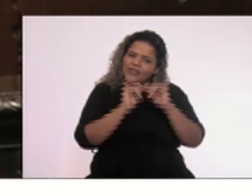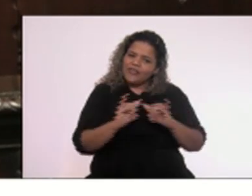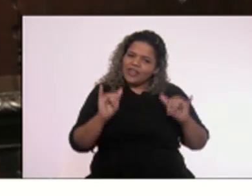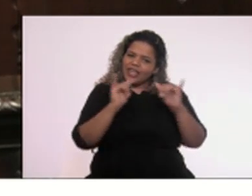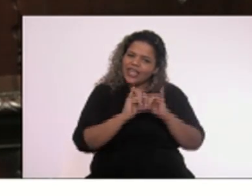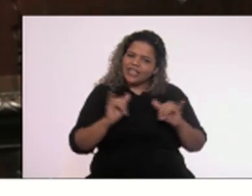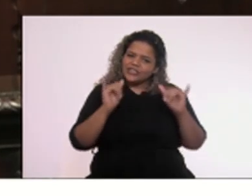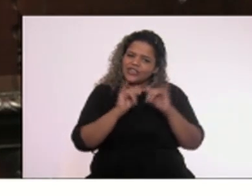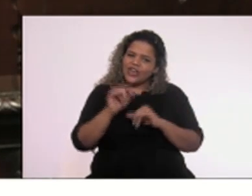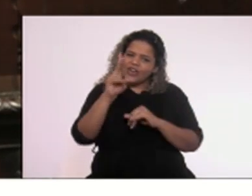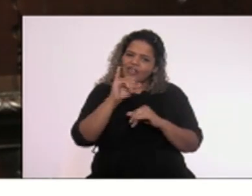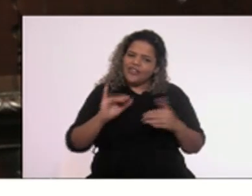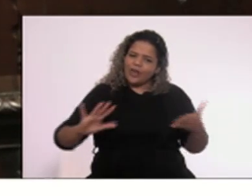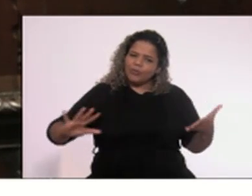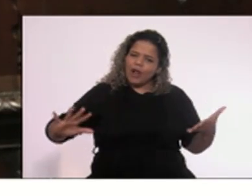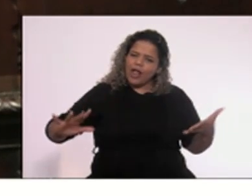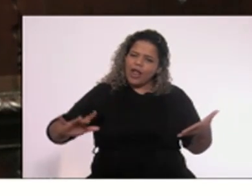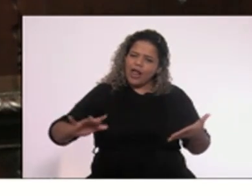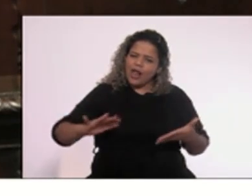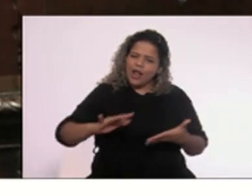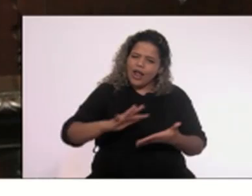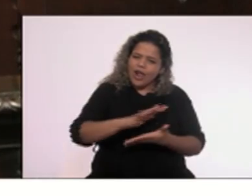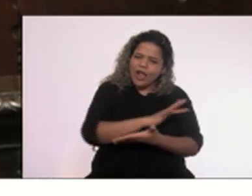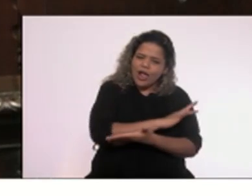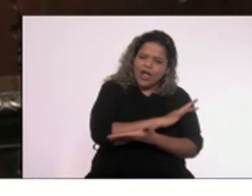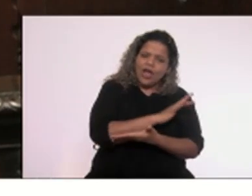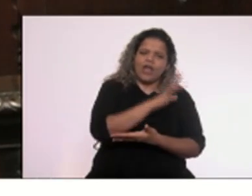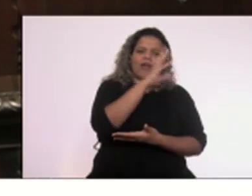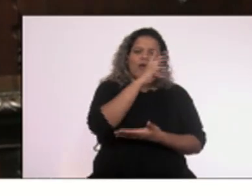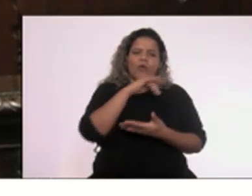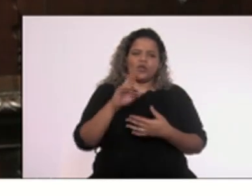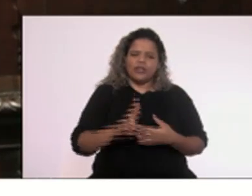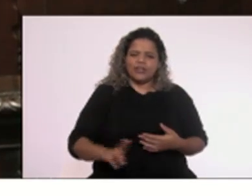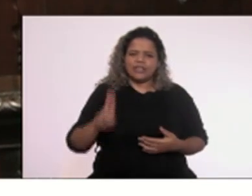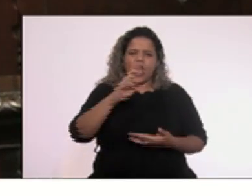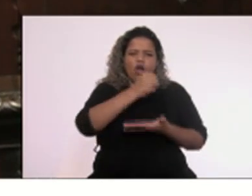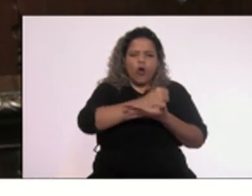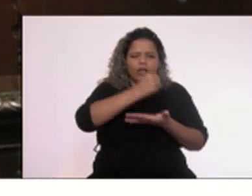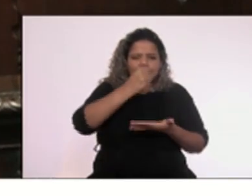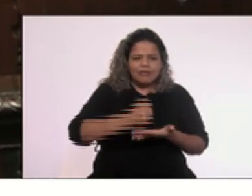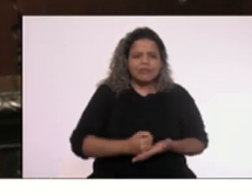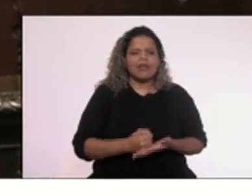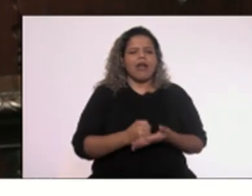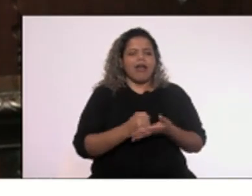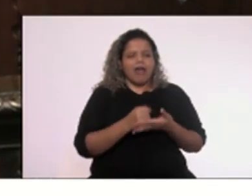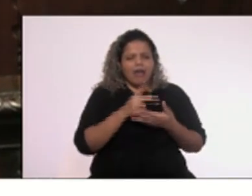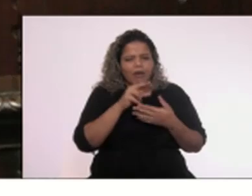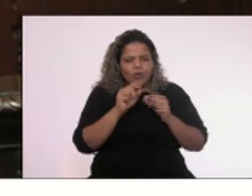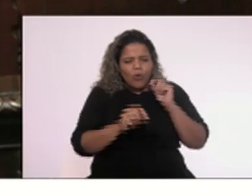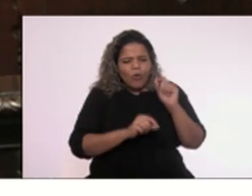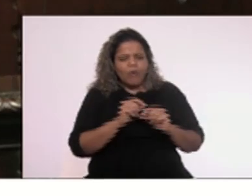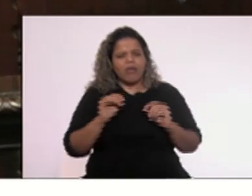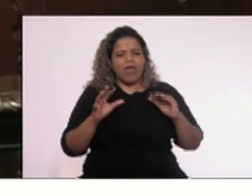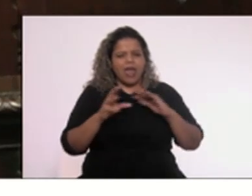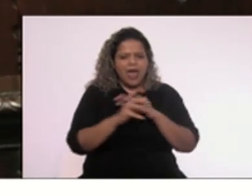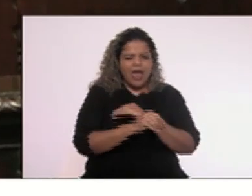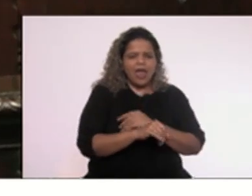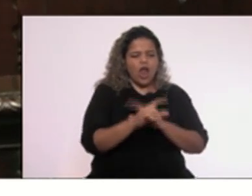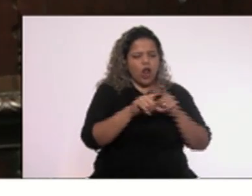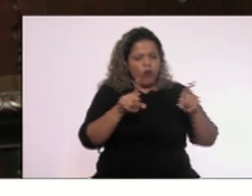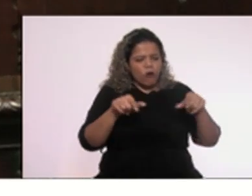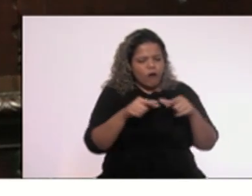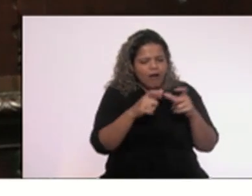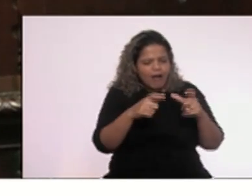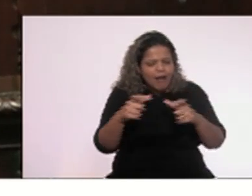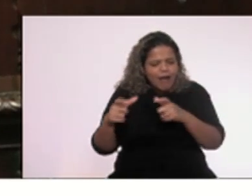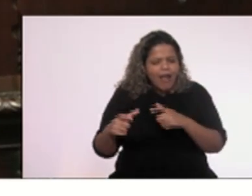vamos devassar as contas da universidade. Todos os contratos, os indícios de transgressões, a exploração de espaço físico,